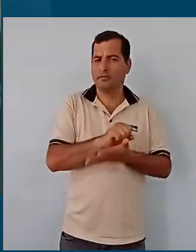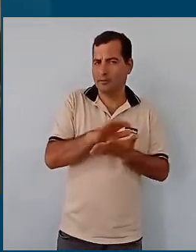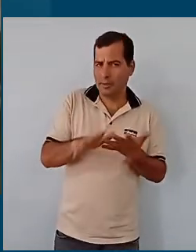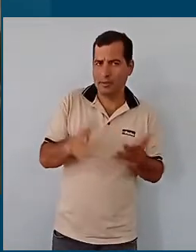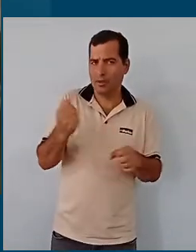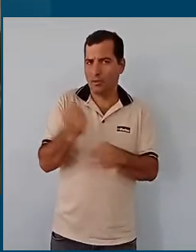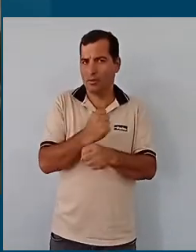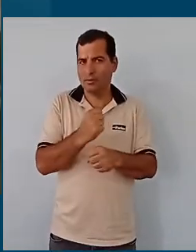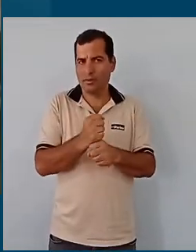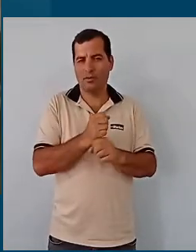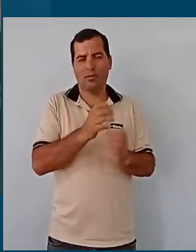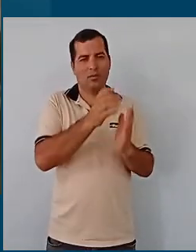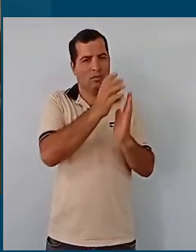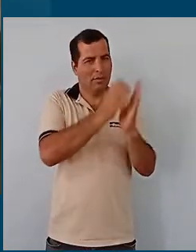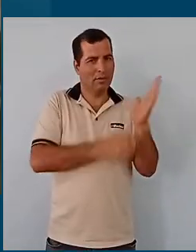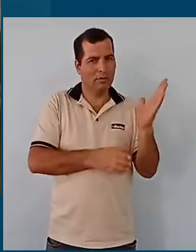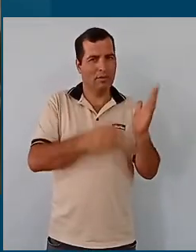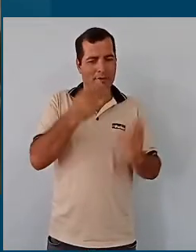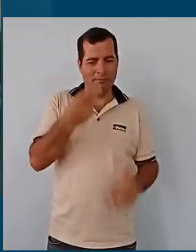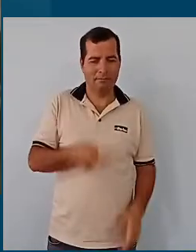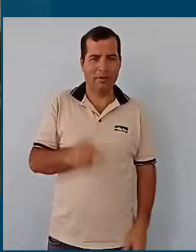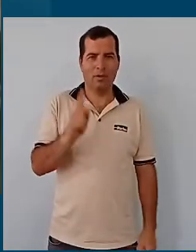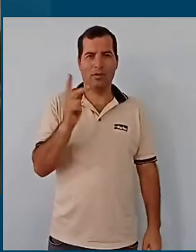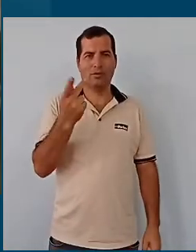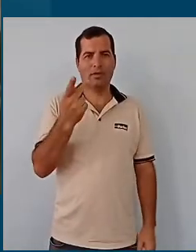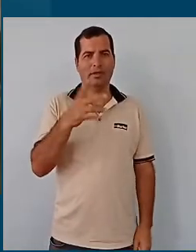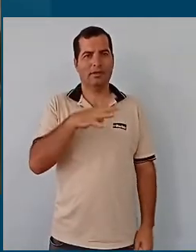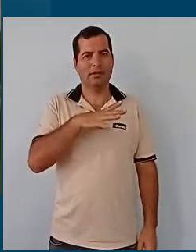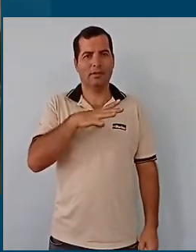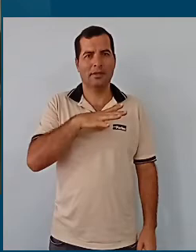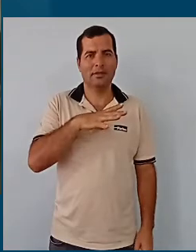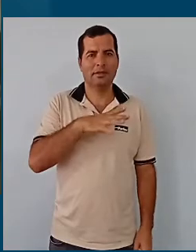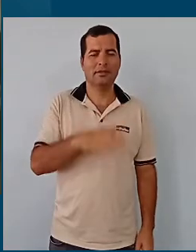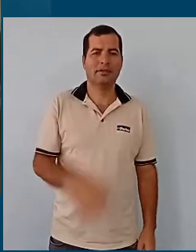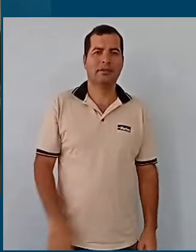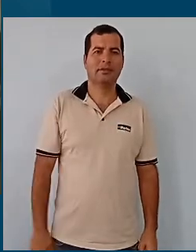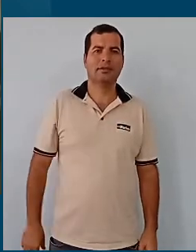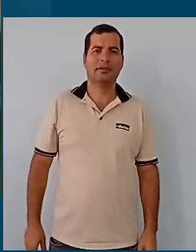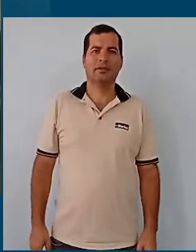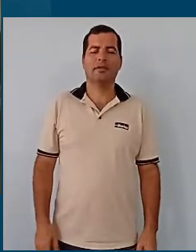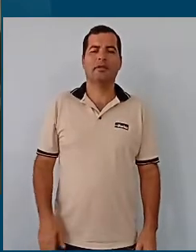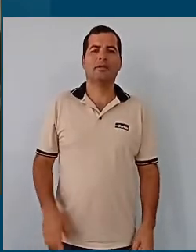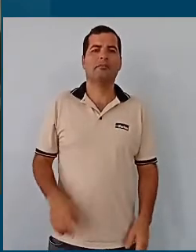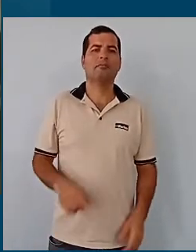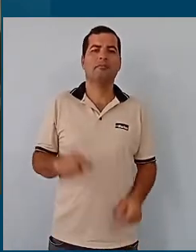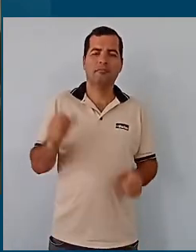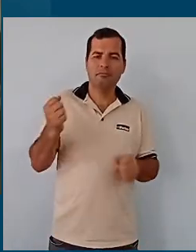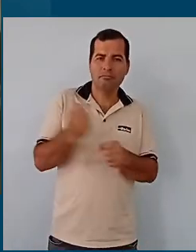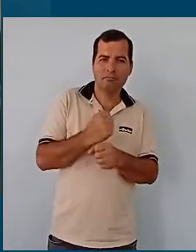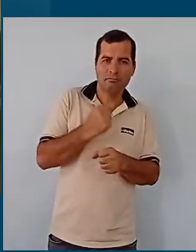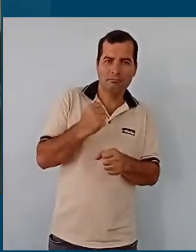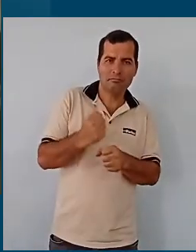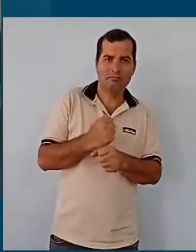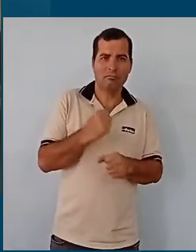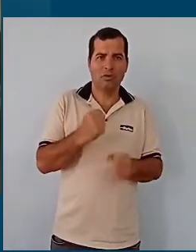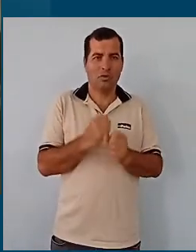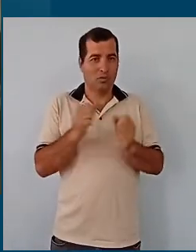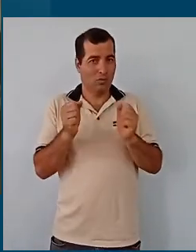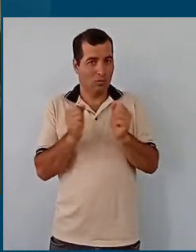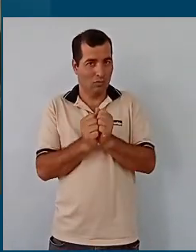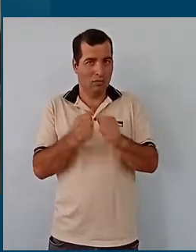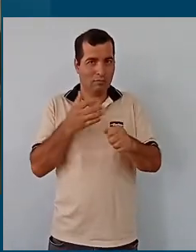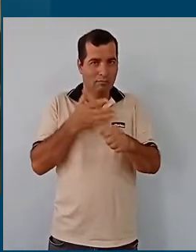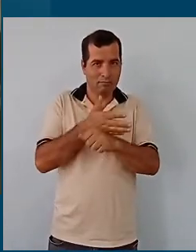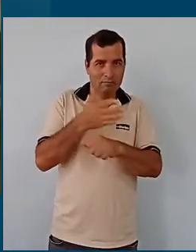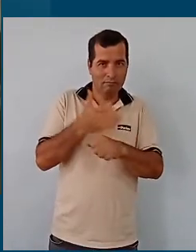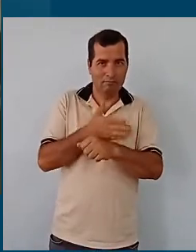do currículo da Educação Municipal de Hortolândia, que está sendo elaborado de forma coletiva,